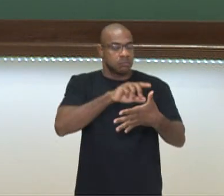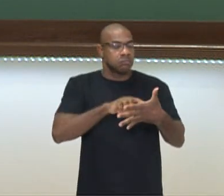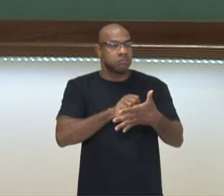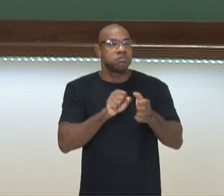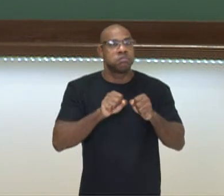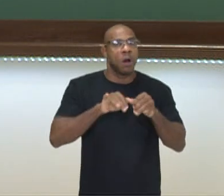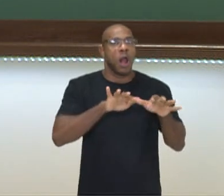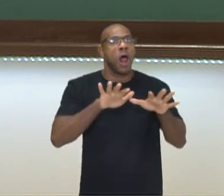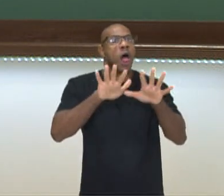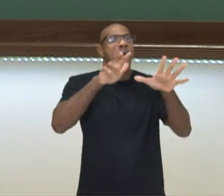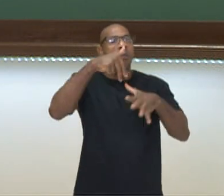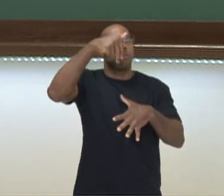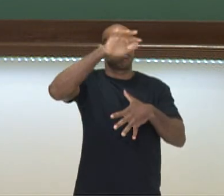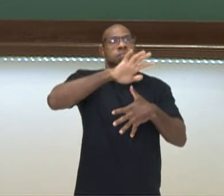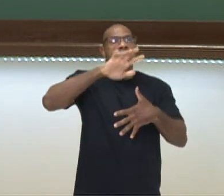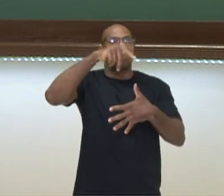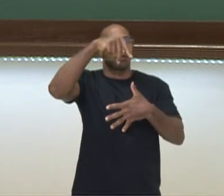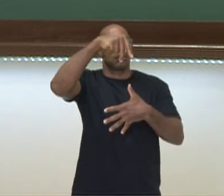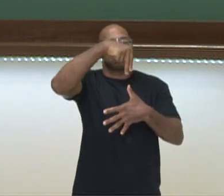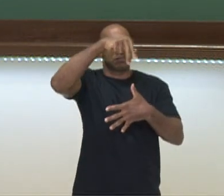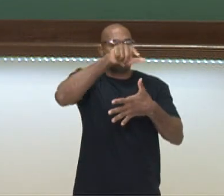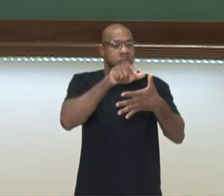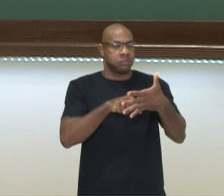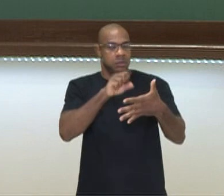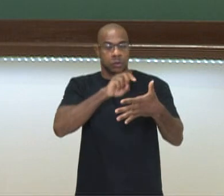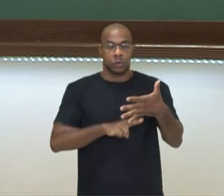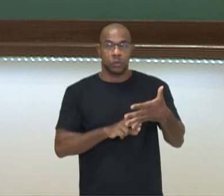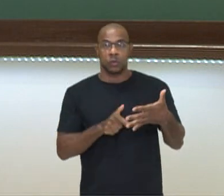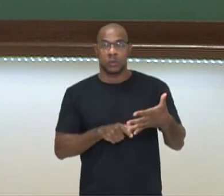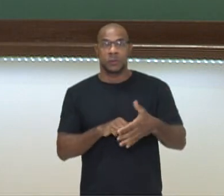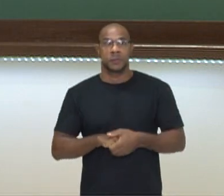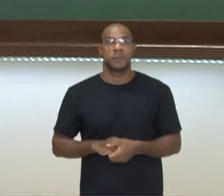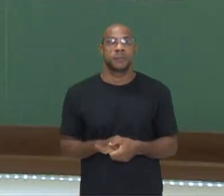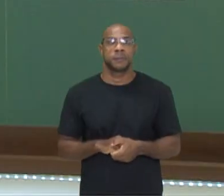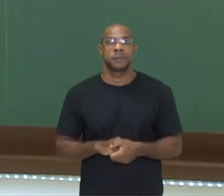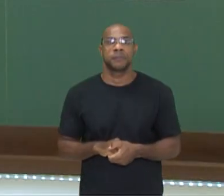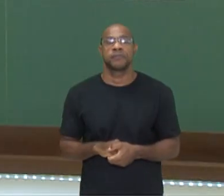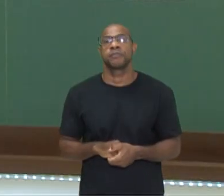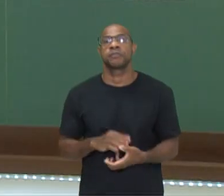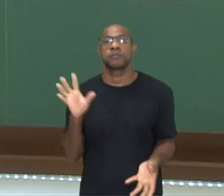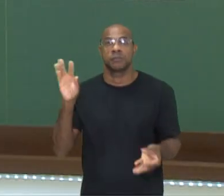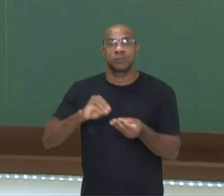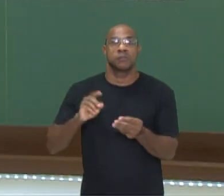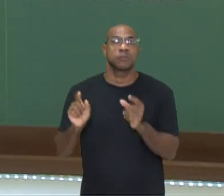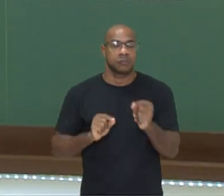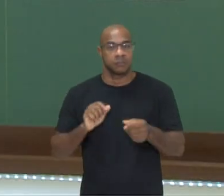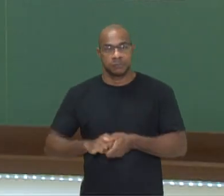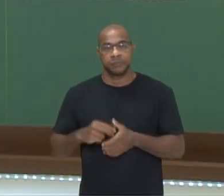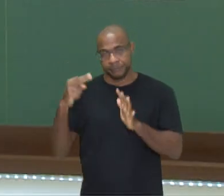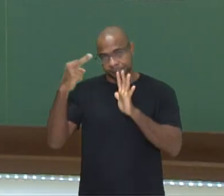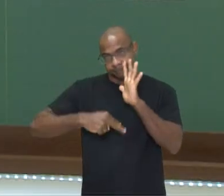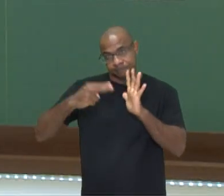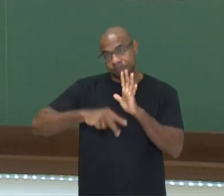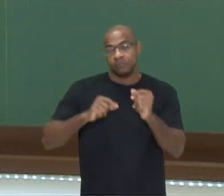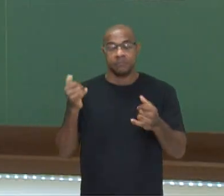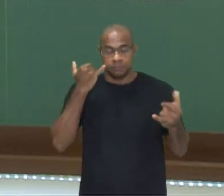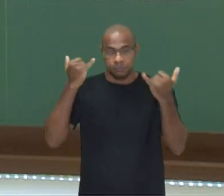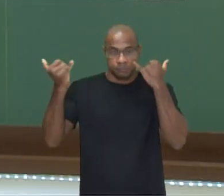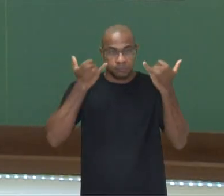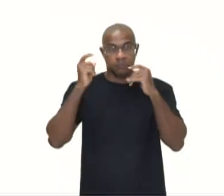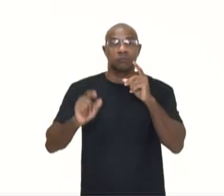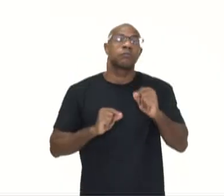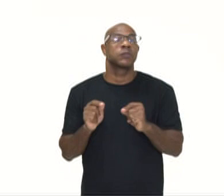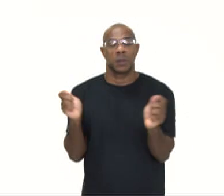vai para a América do Sul, pessoal, tá certo? Galerinha, hoje nós lemos textos informativos